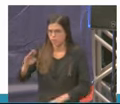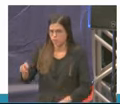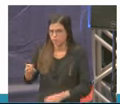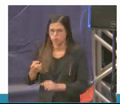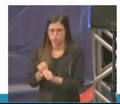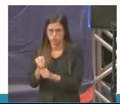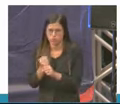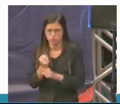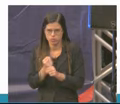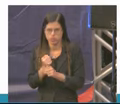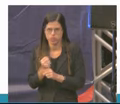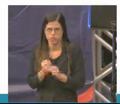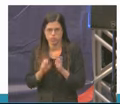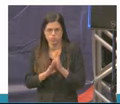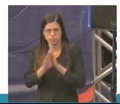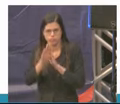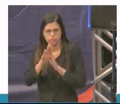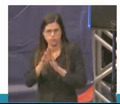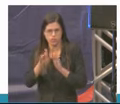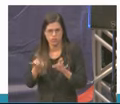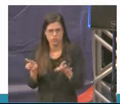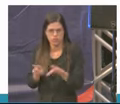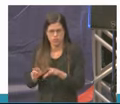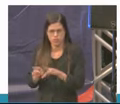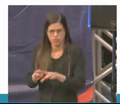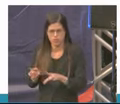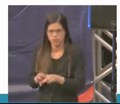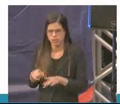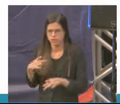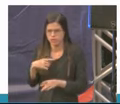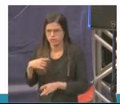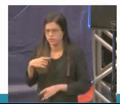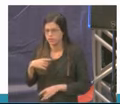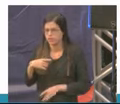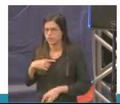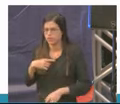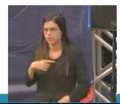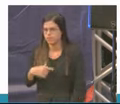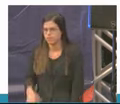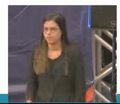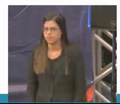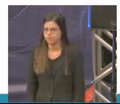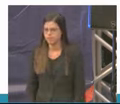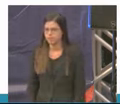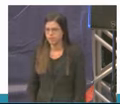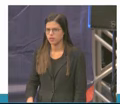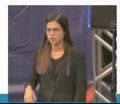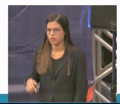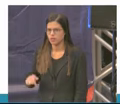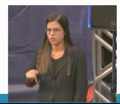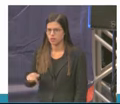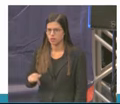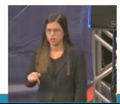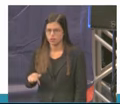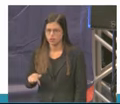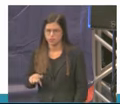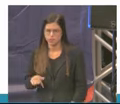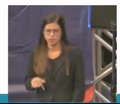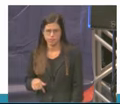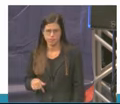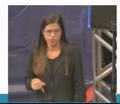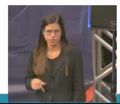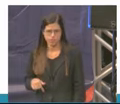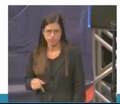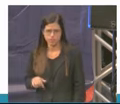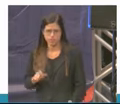ali. Além disso, está rolando o Innovation and Competition Act, está ali com o carimbinho do Senado, está no House of Representatives. Mais